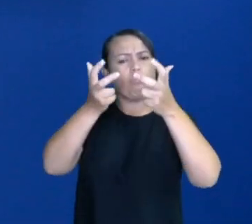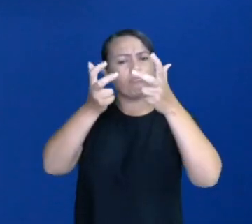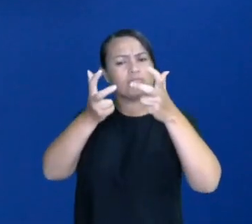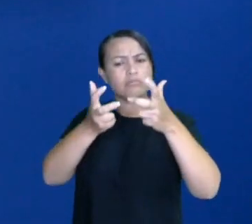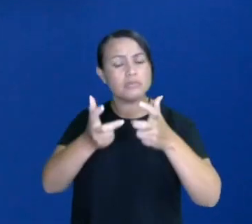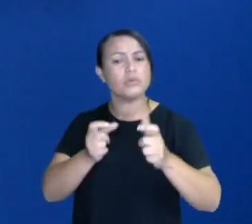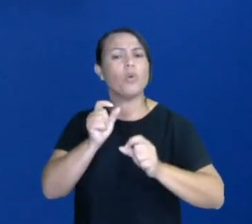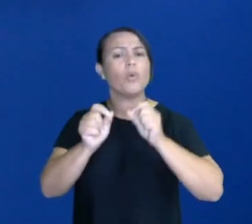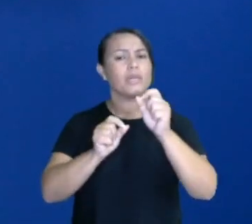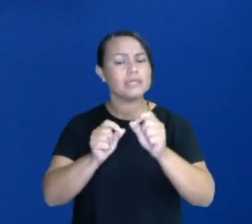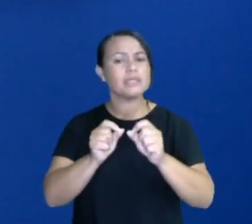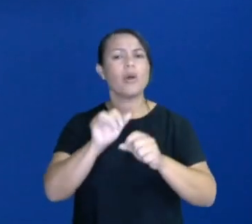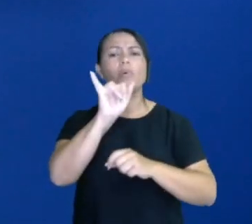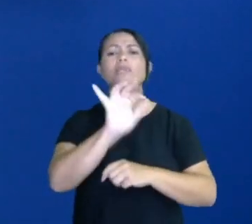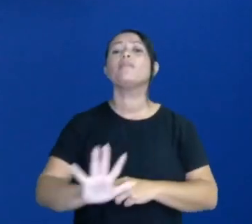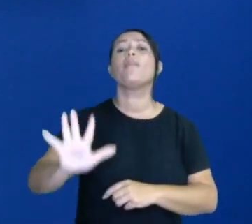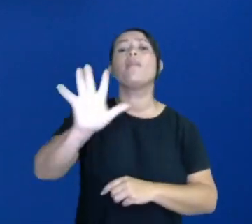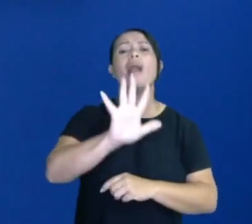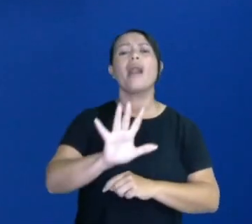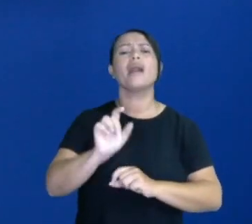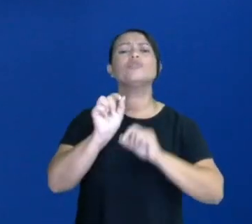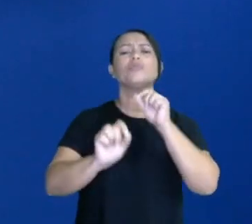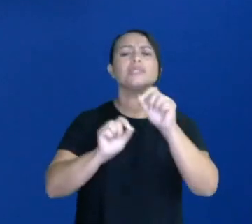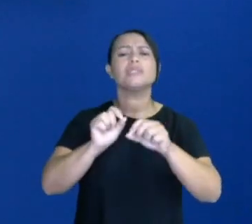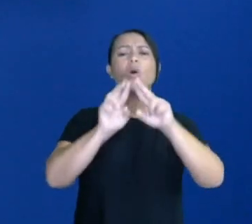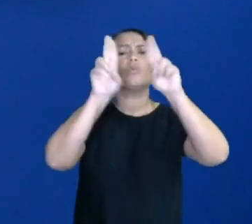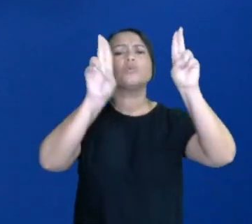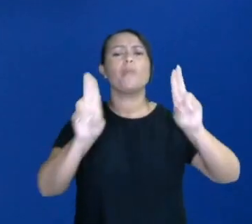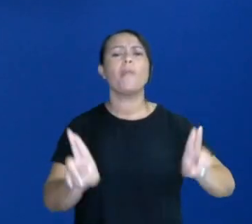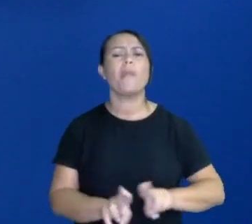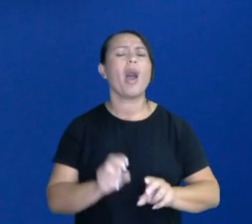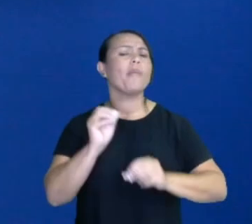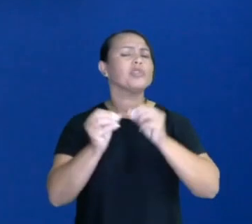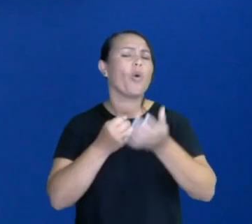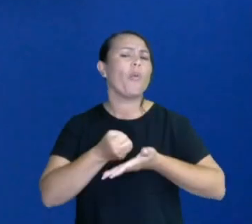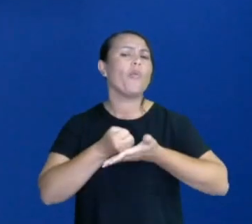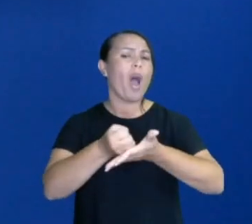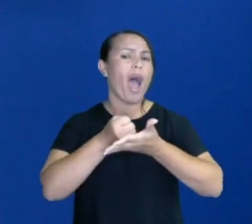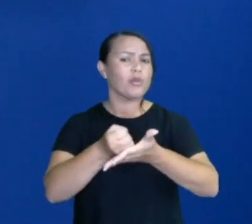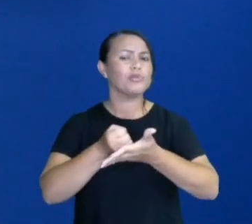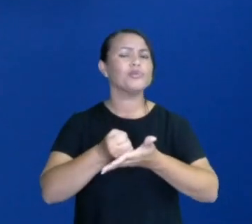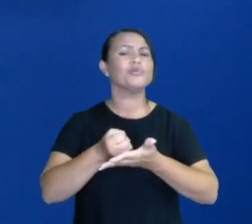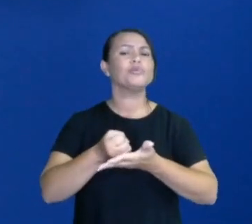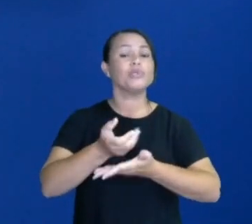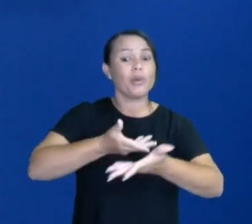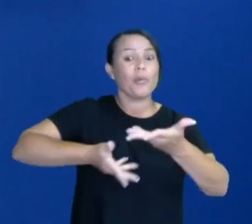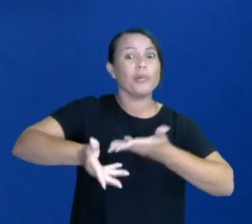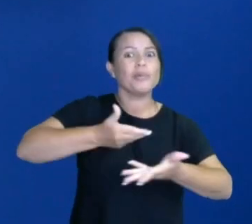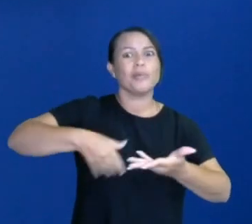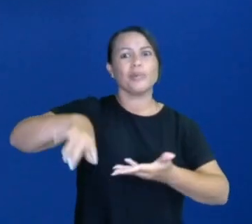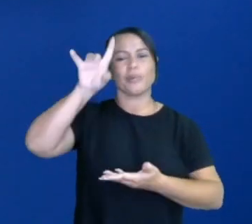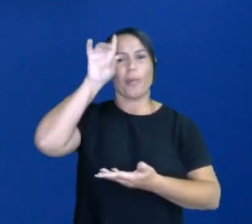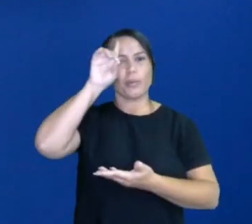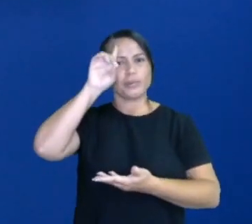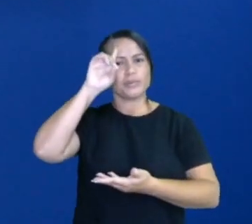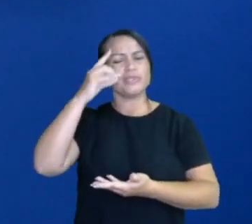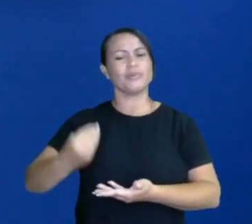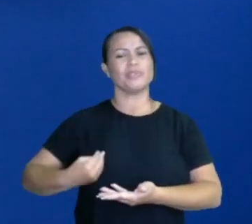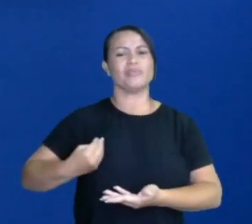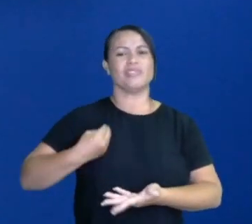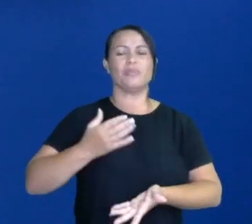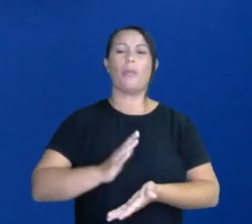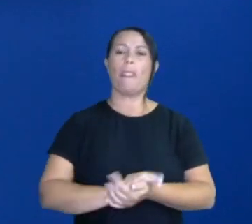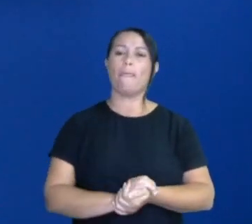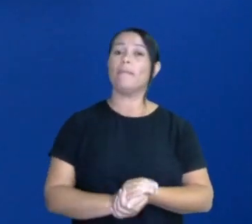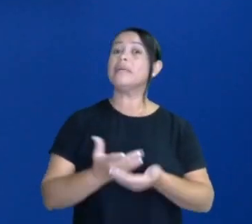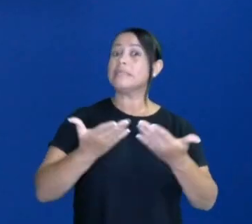observações. Então, o que são as imagens? O que são os mapas? Como eles ajudam e contribuem no nosso dia a dia, na nossa